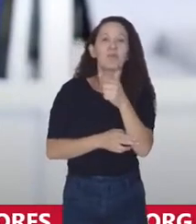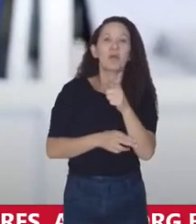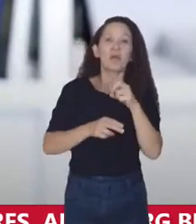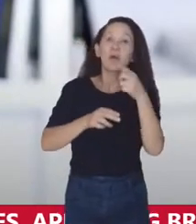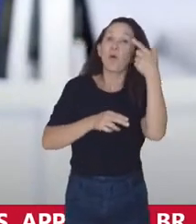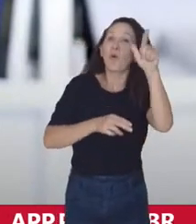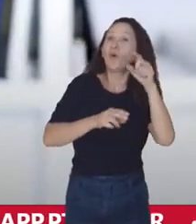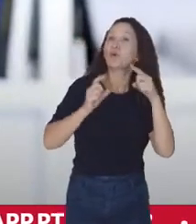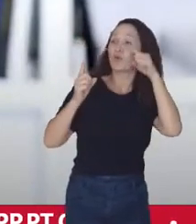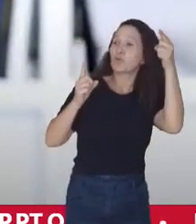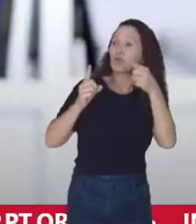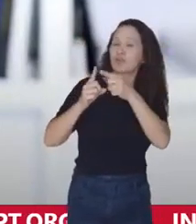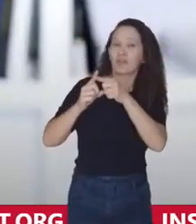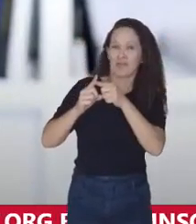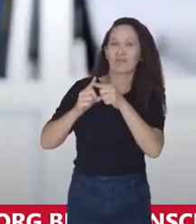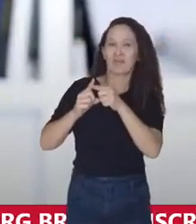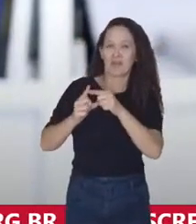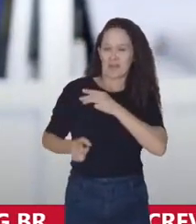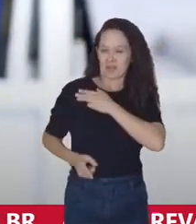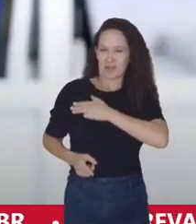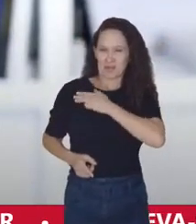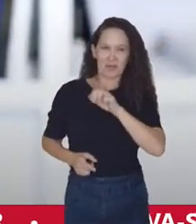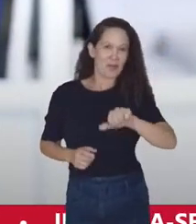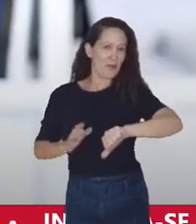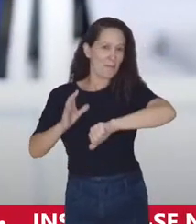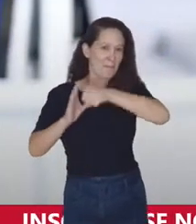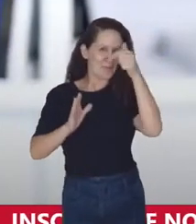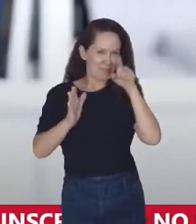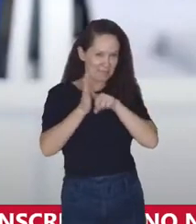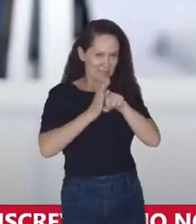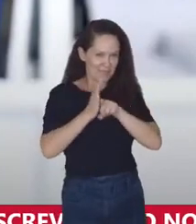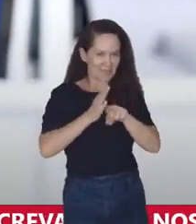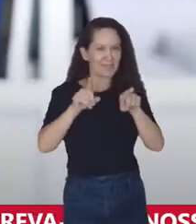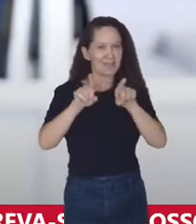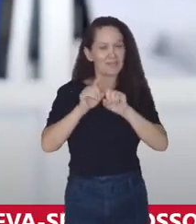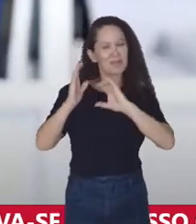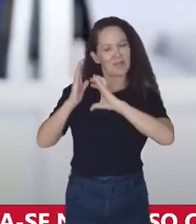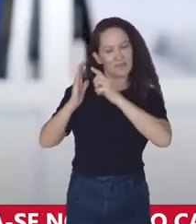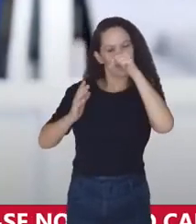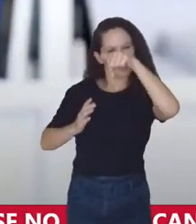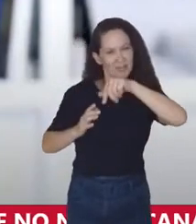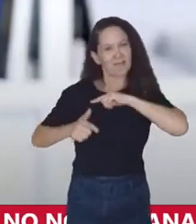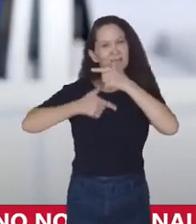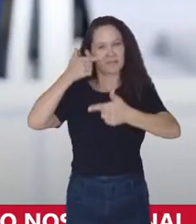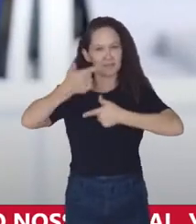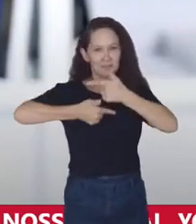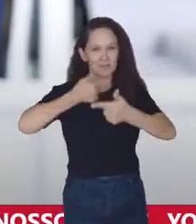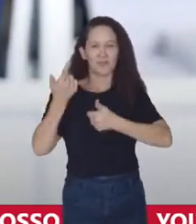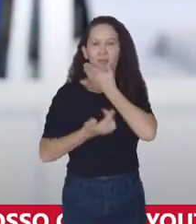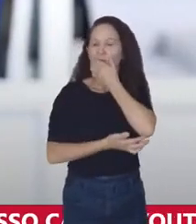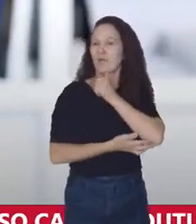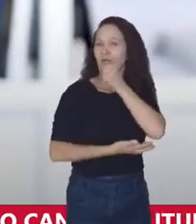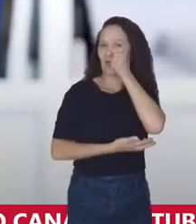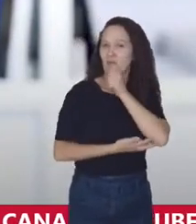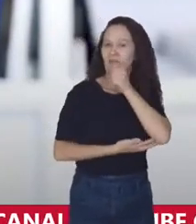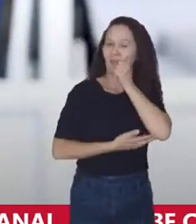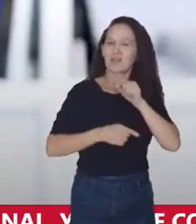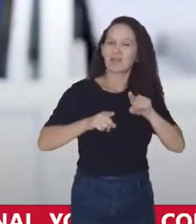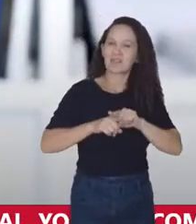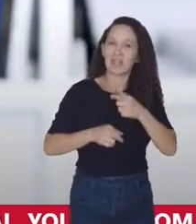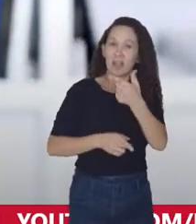Lula aparece em primeiro lugar nas pesquisas e não é por outra razão que esse partido aqui, dos trabalhadores e das trabalhadoras,